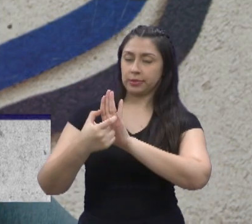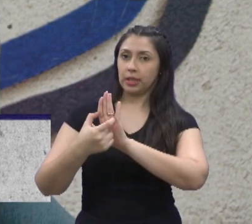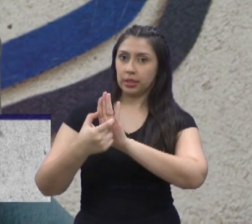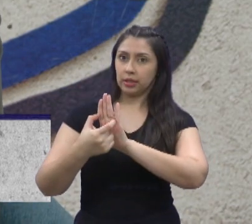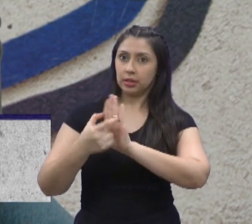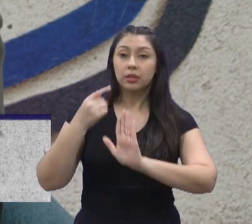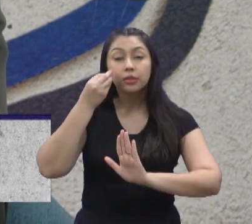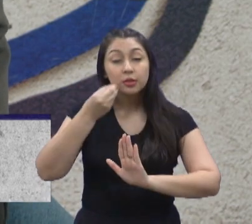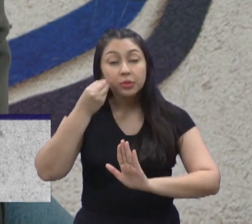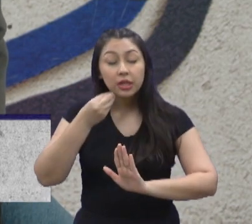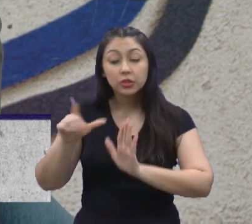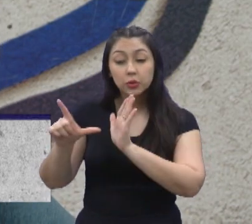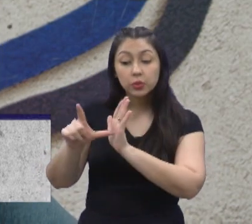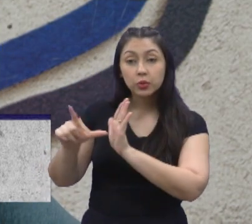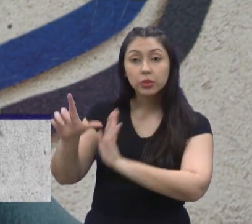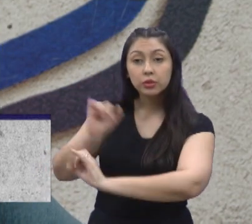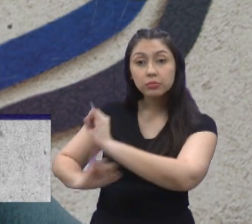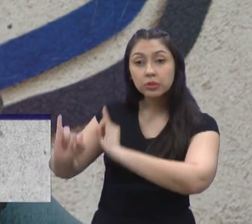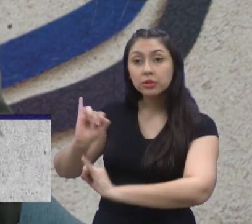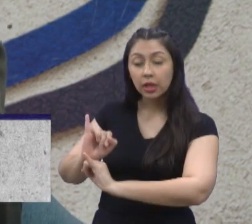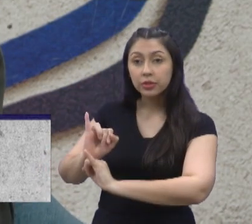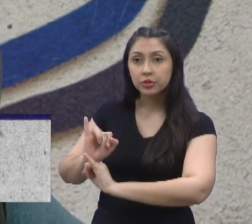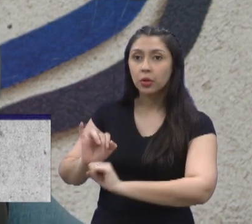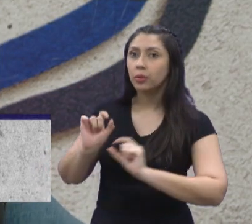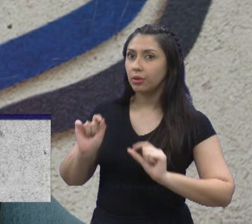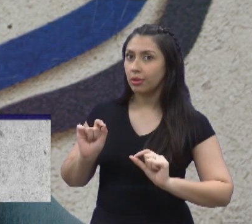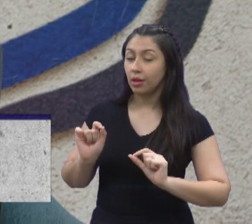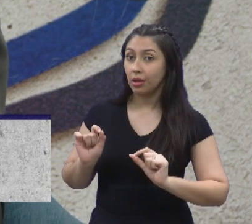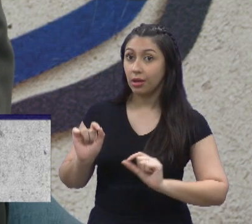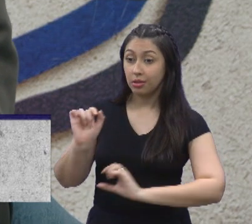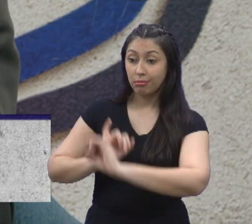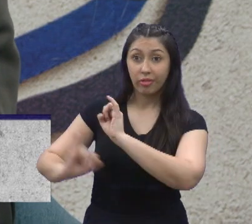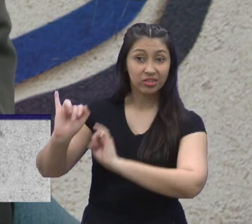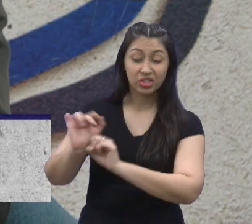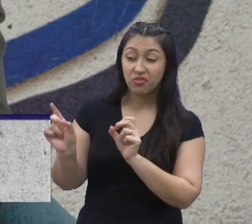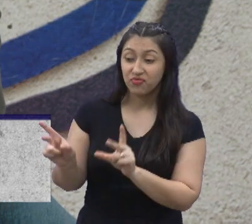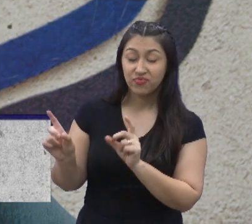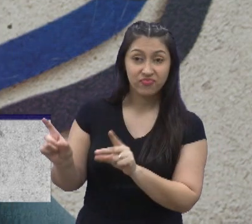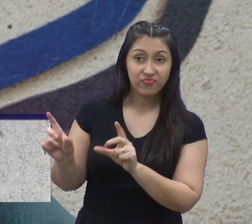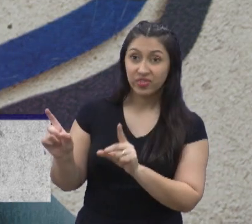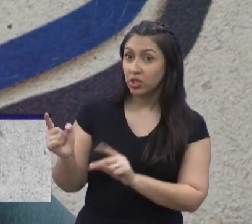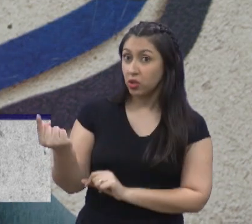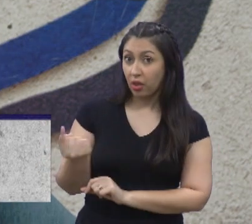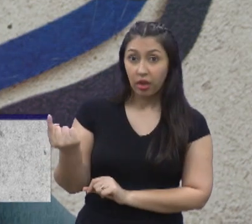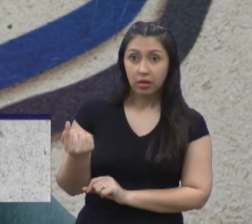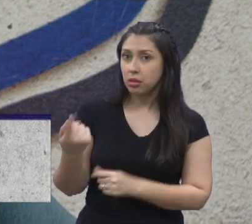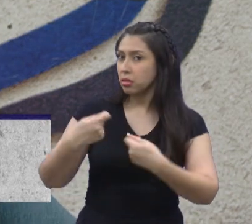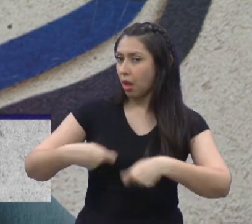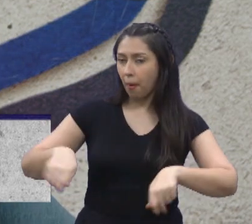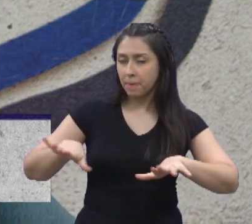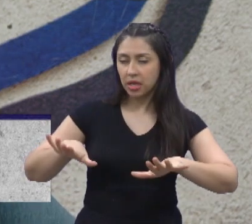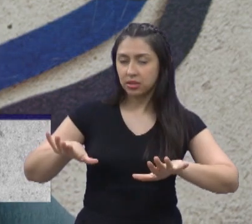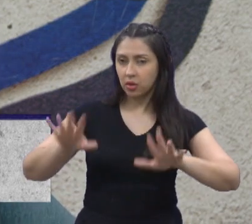experiência do e-commerce, né, o e-commerce ele consegue vender inteiramente sem nenhuma intervenção humana, né? Agregando isso ao IA